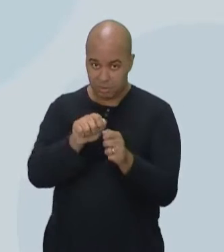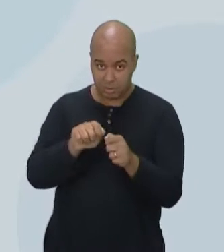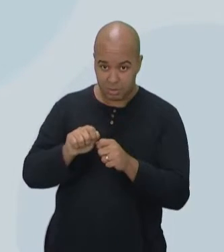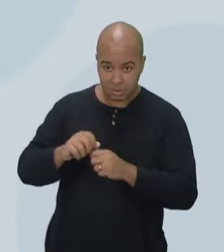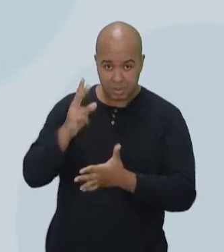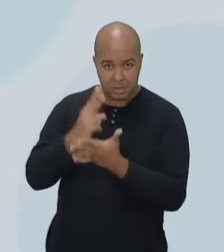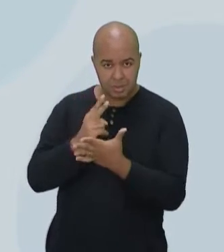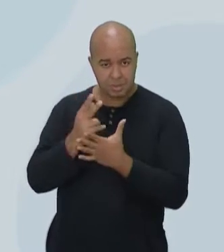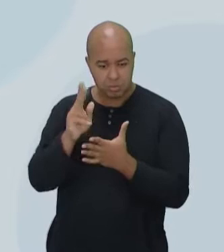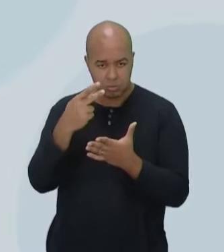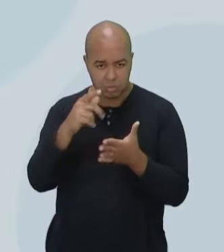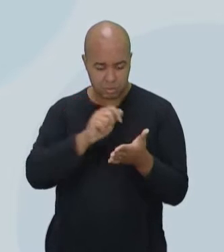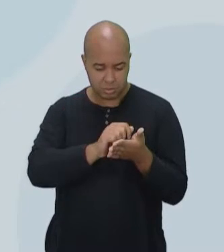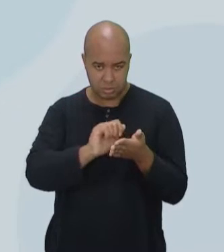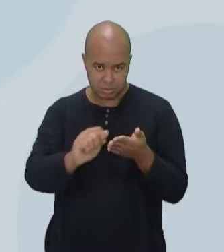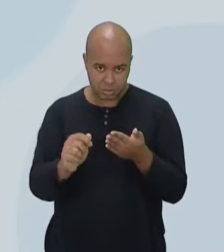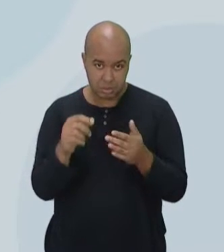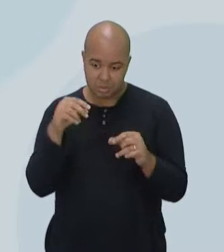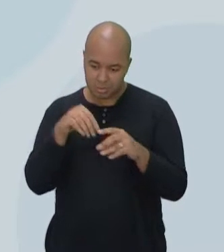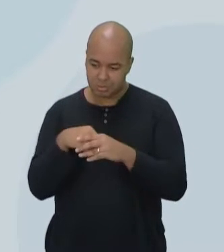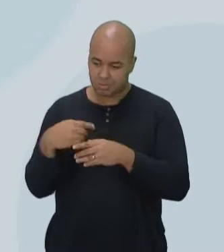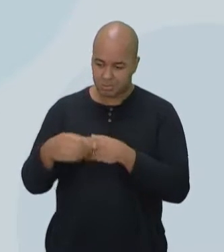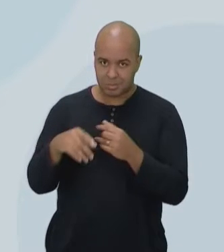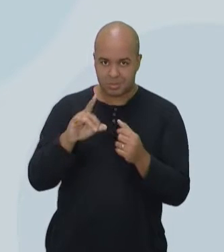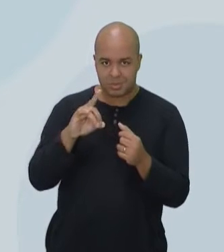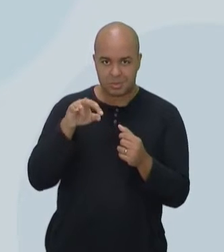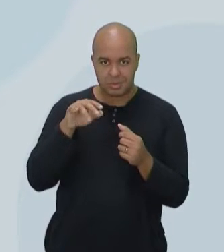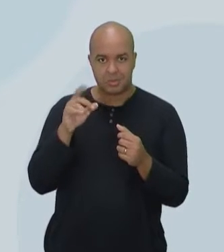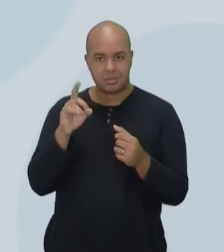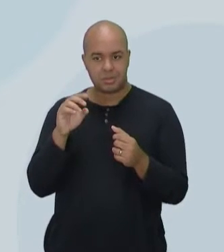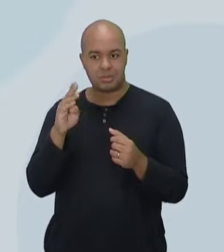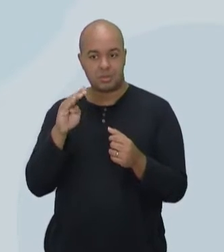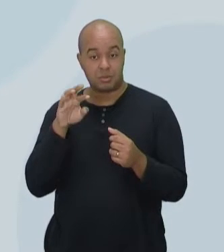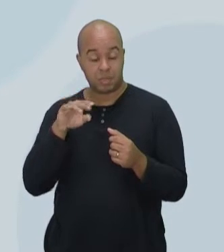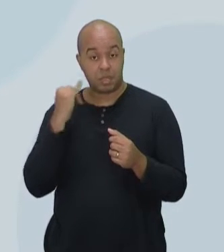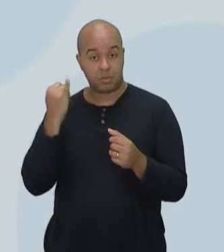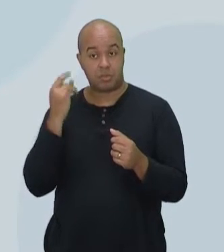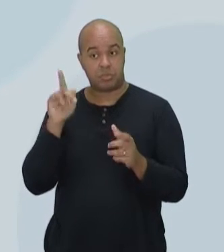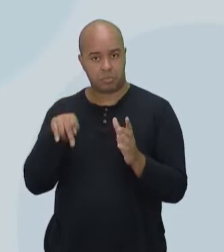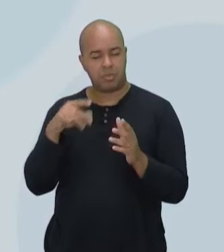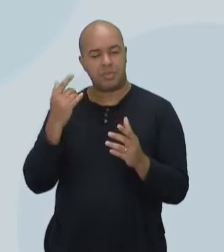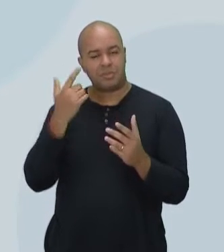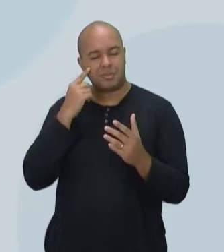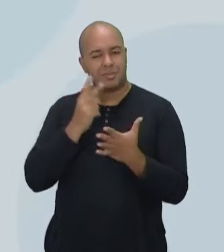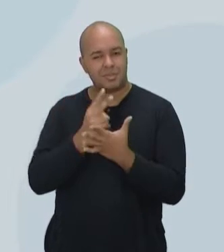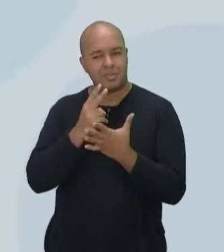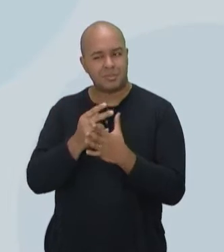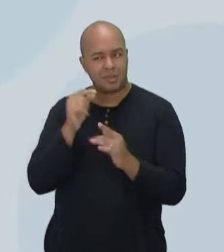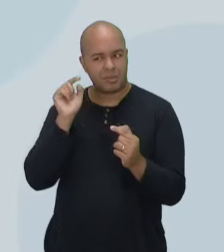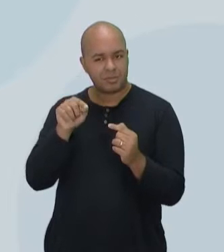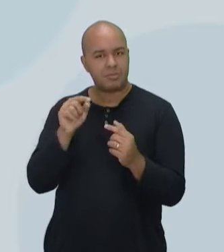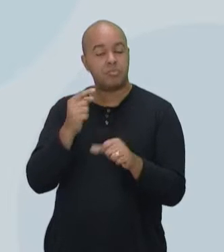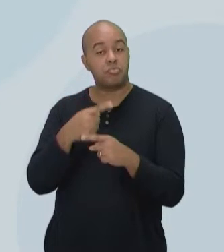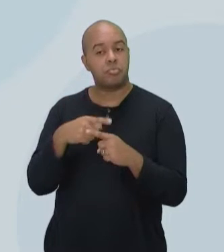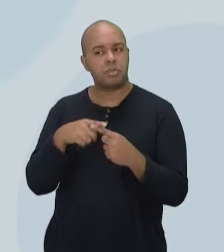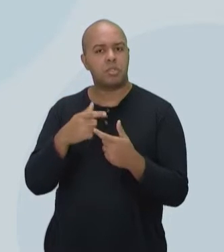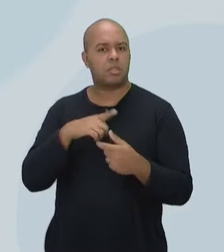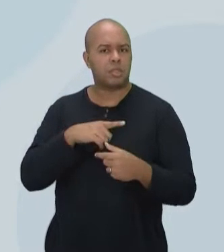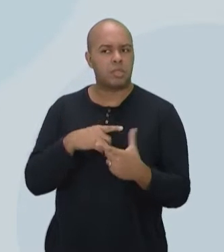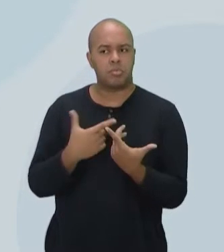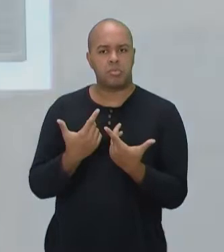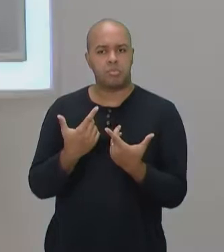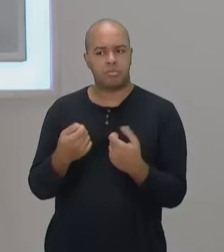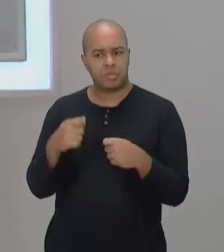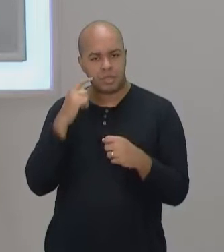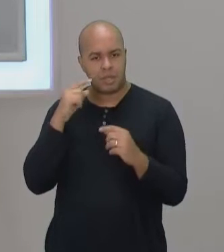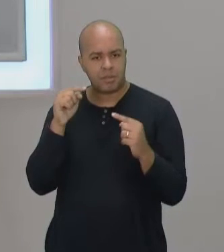sempre as suas anotações no diário de bordo. É fundamental, A gente sempre bate nessa tecla. Por que eu tenho